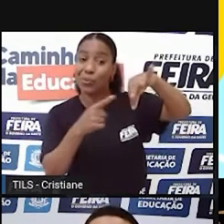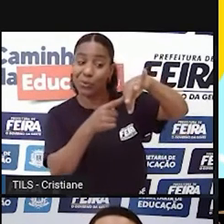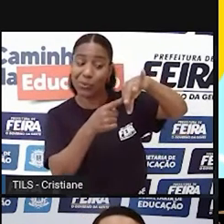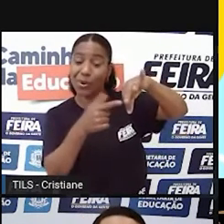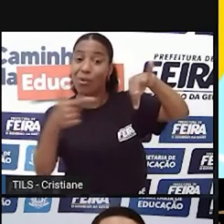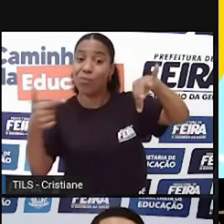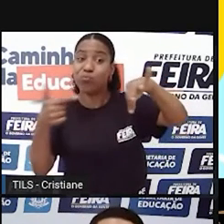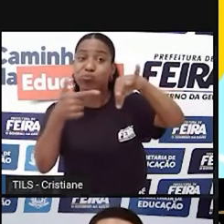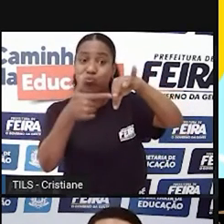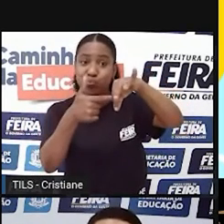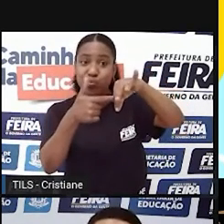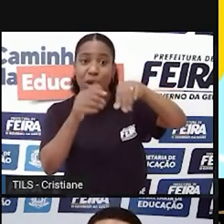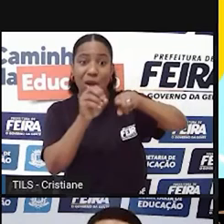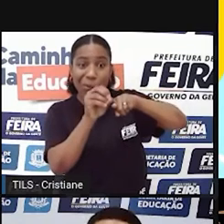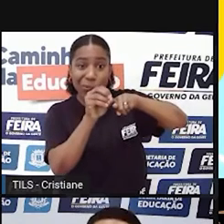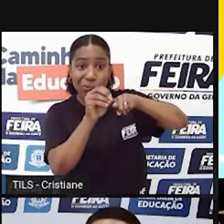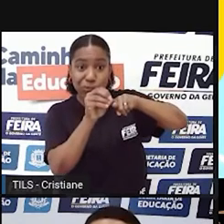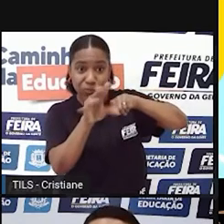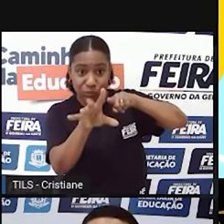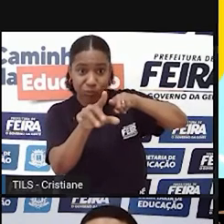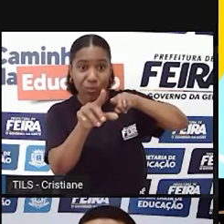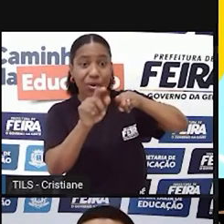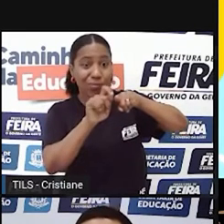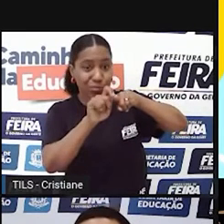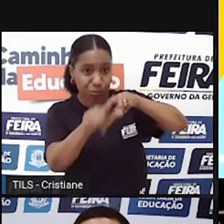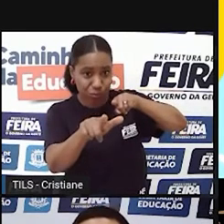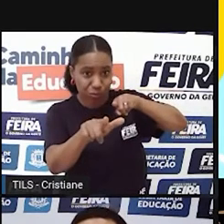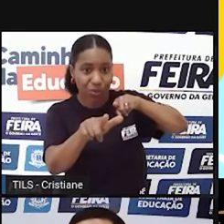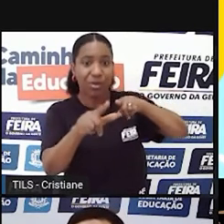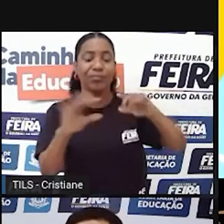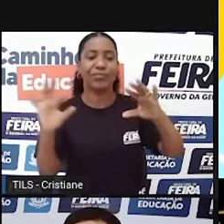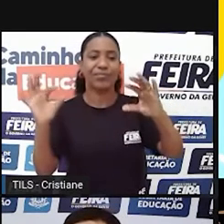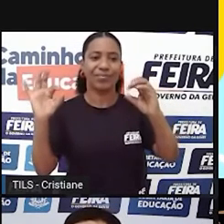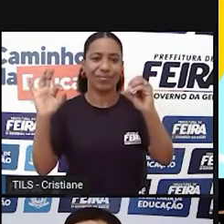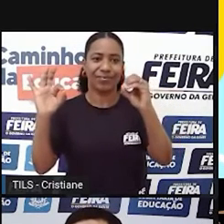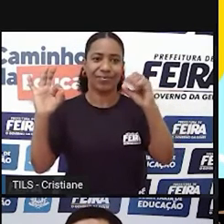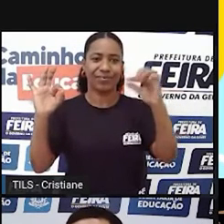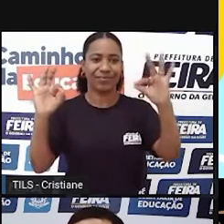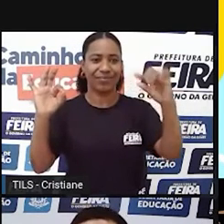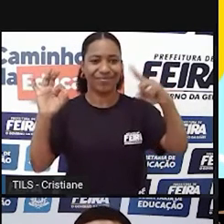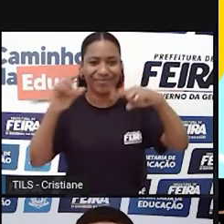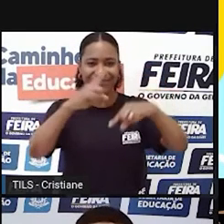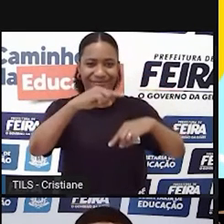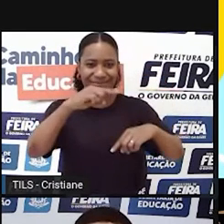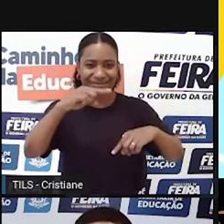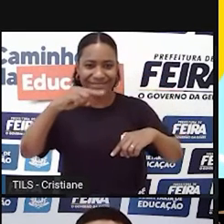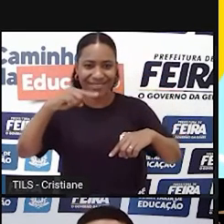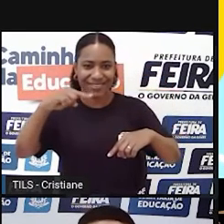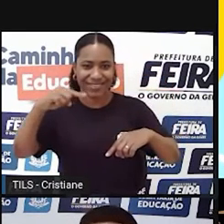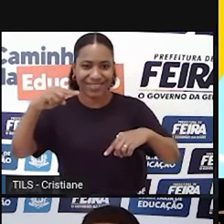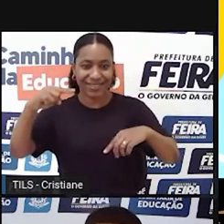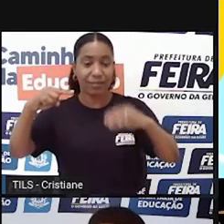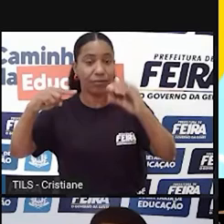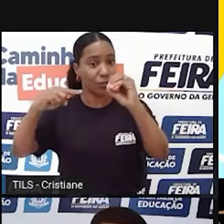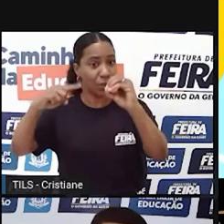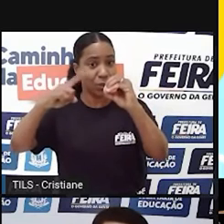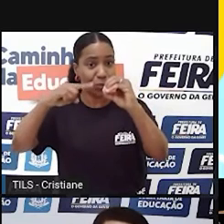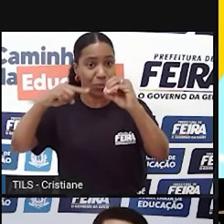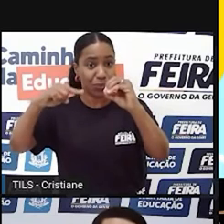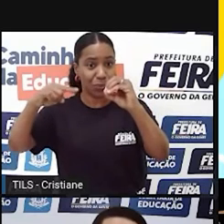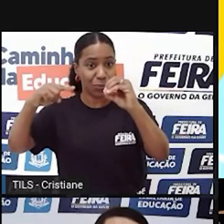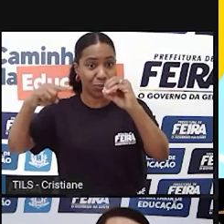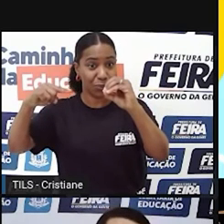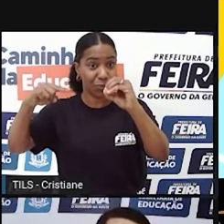óvulo, essas duas células vão se juntar, vão formar um novo ser vivo, que é um bebezinho. Então, o aparelho reprodutor